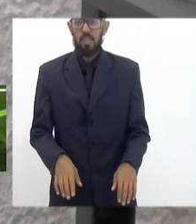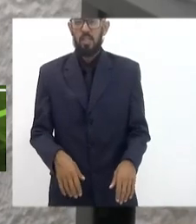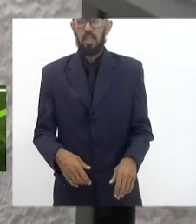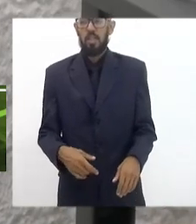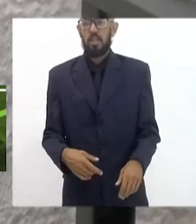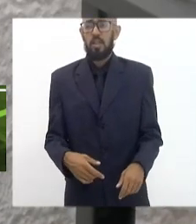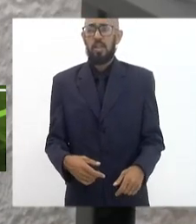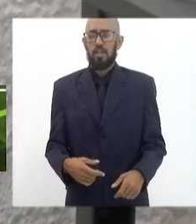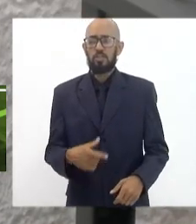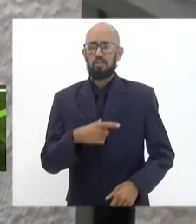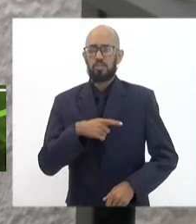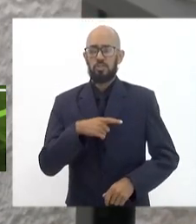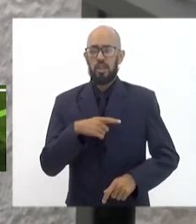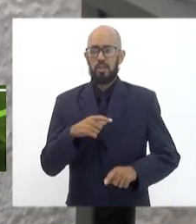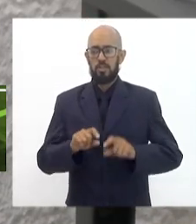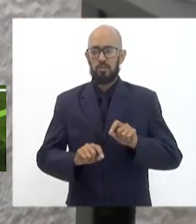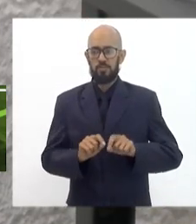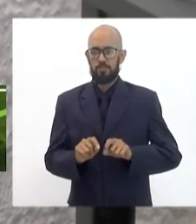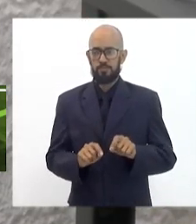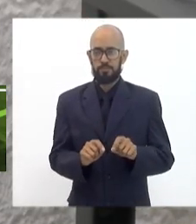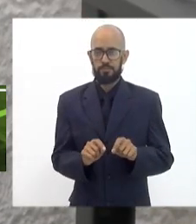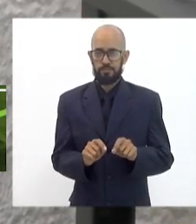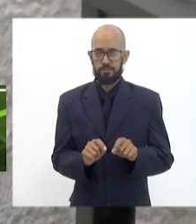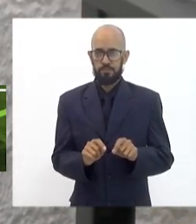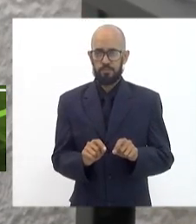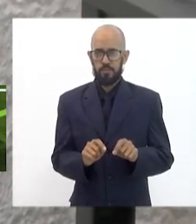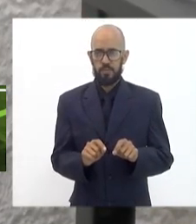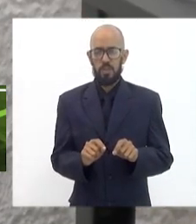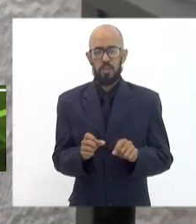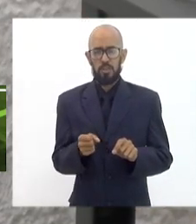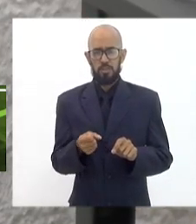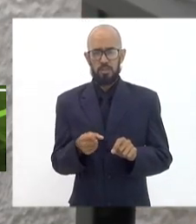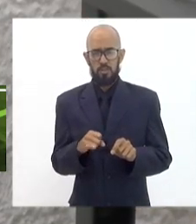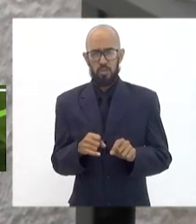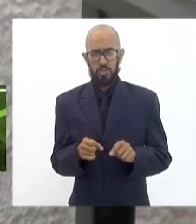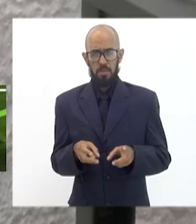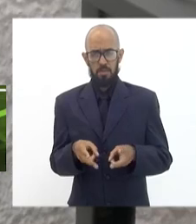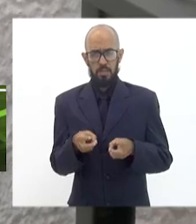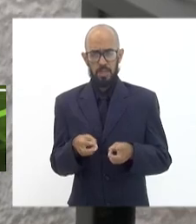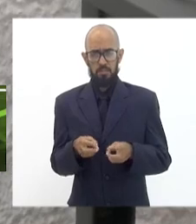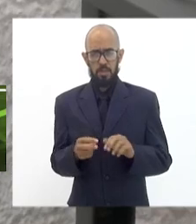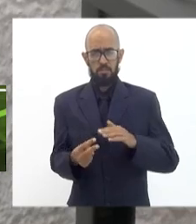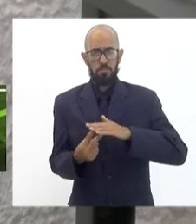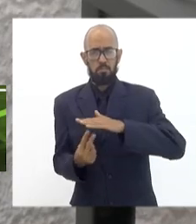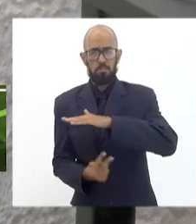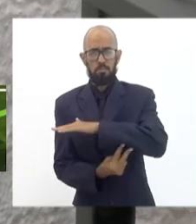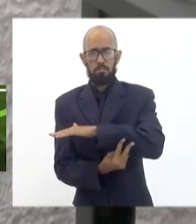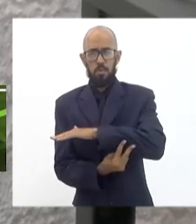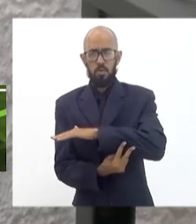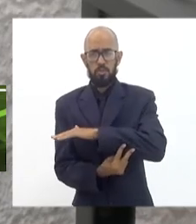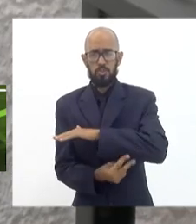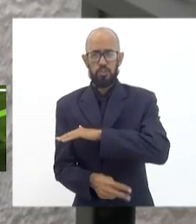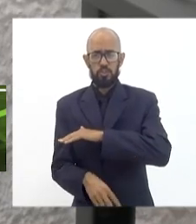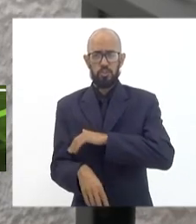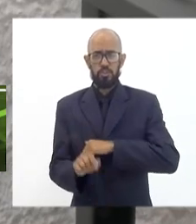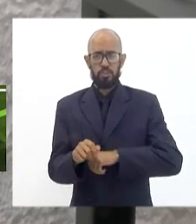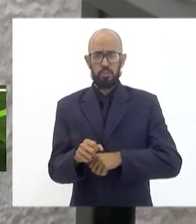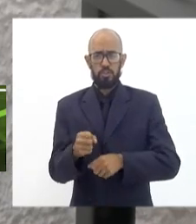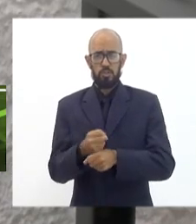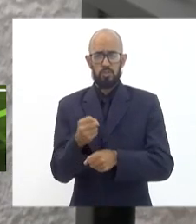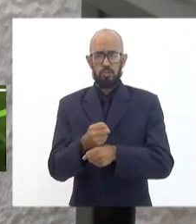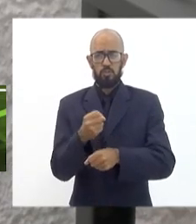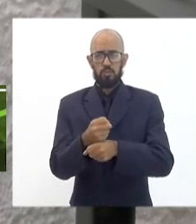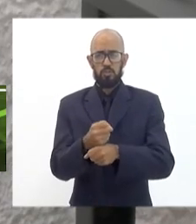temos você pega assim Point da Barra em Macaé a